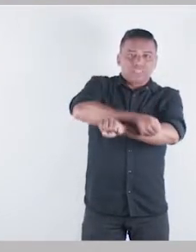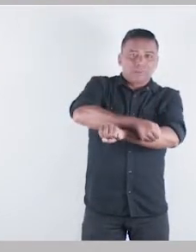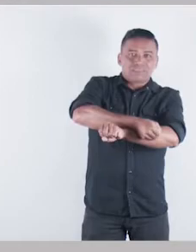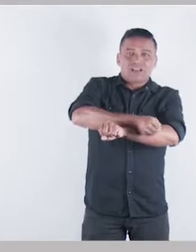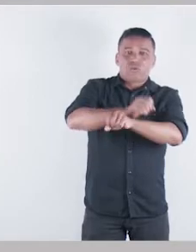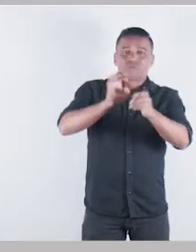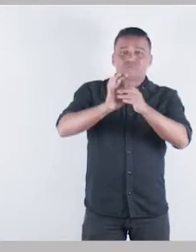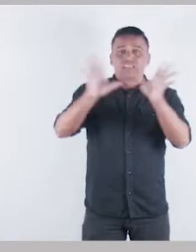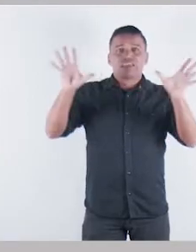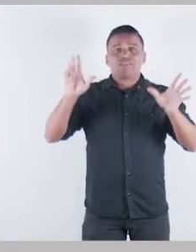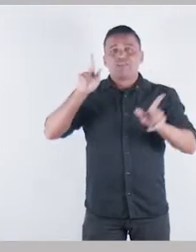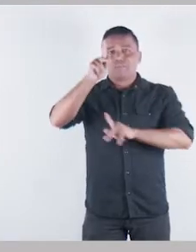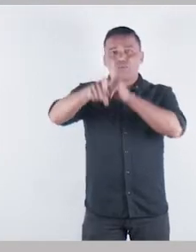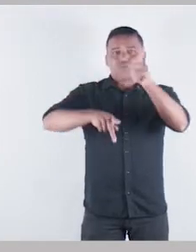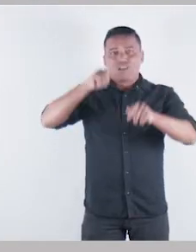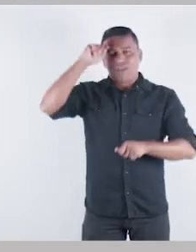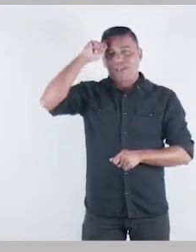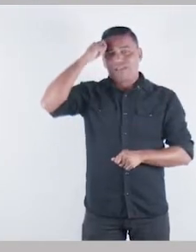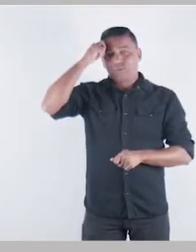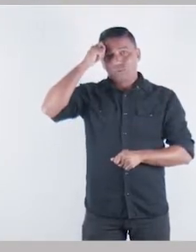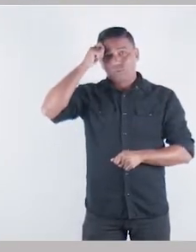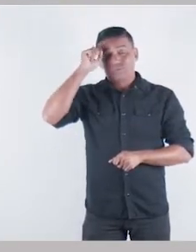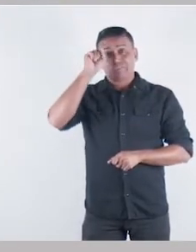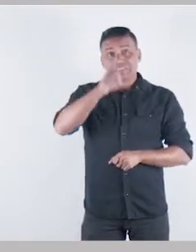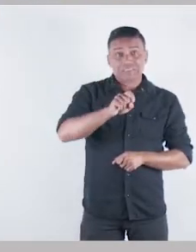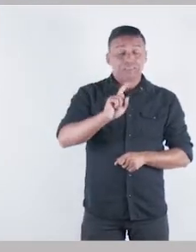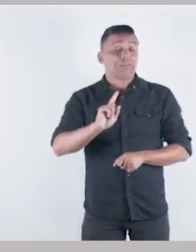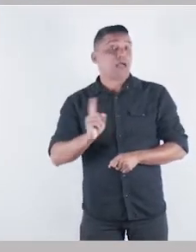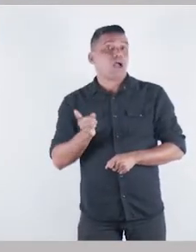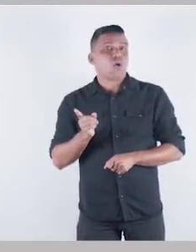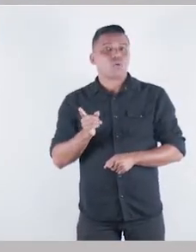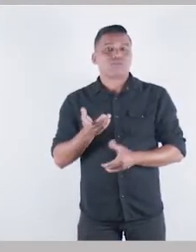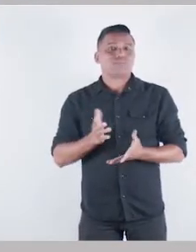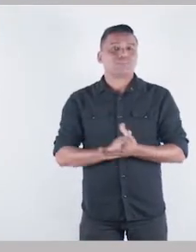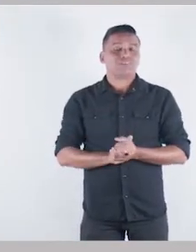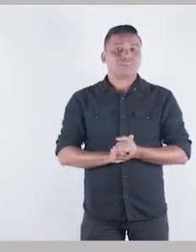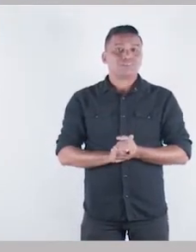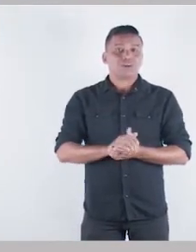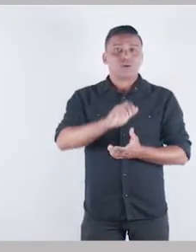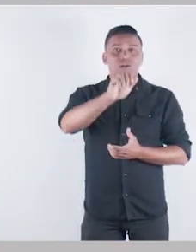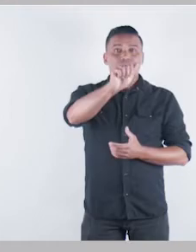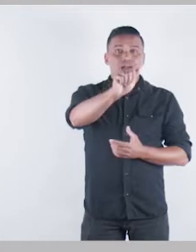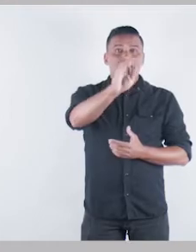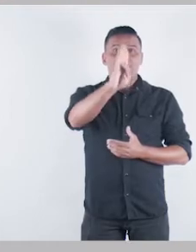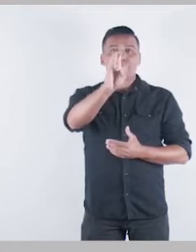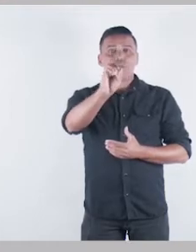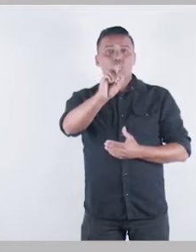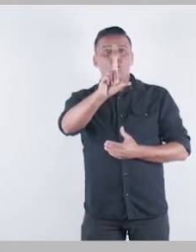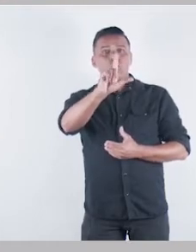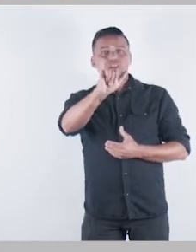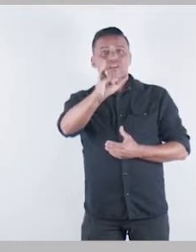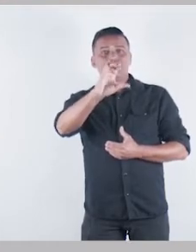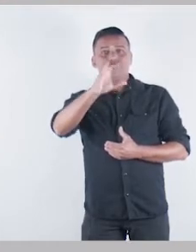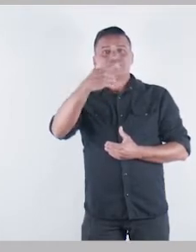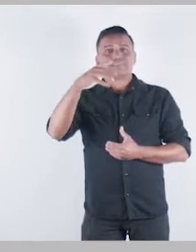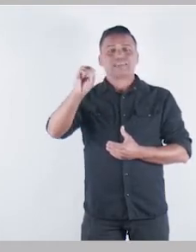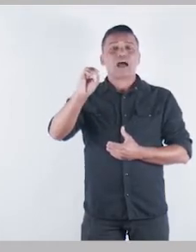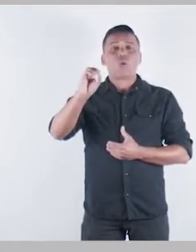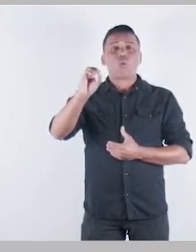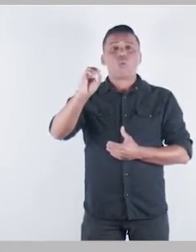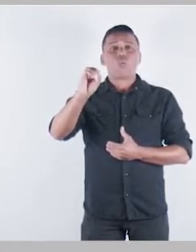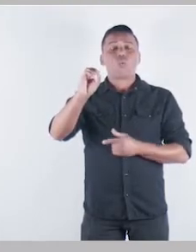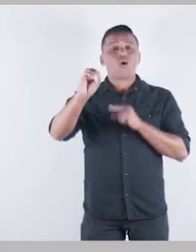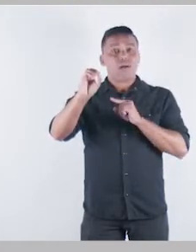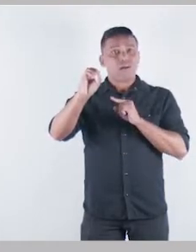não. Nós não podemos negar que a abolição é um